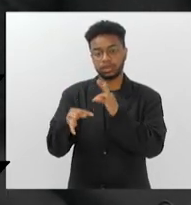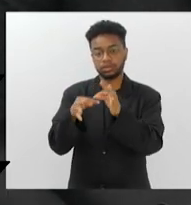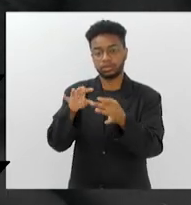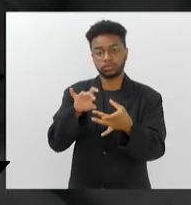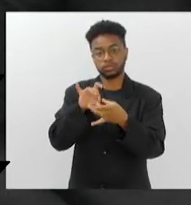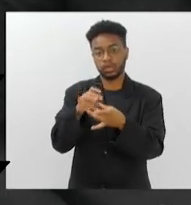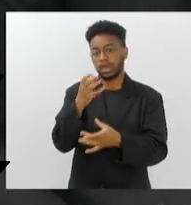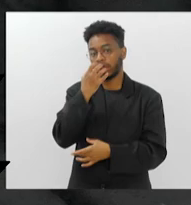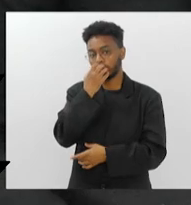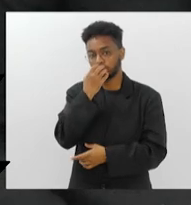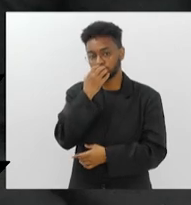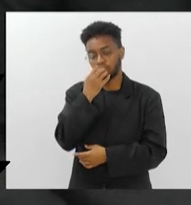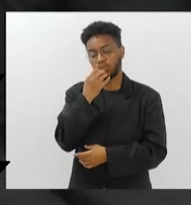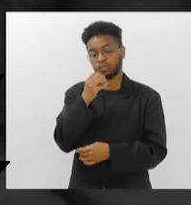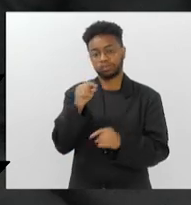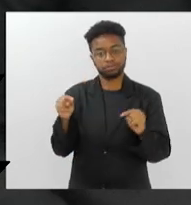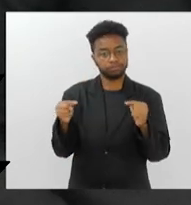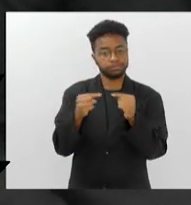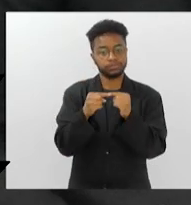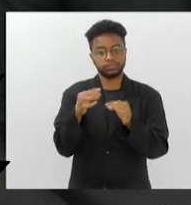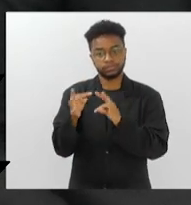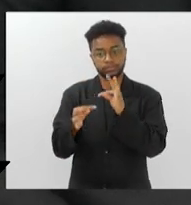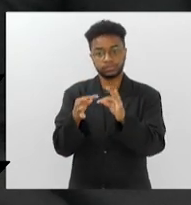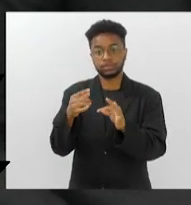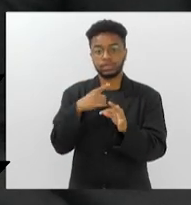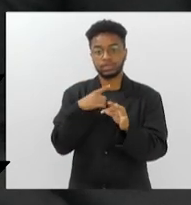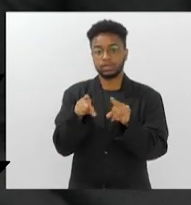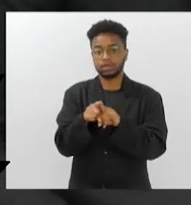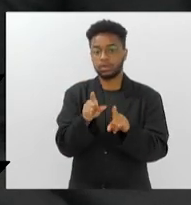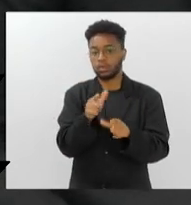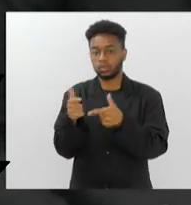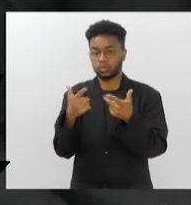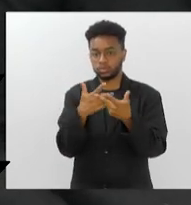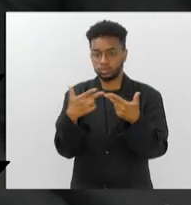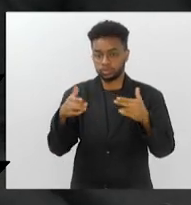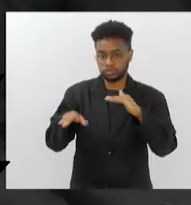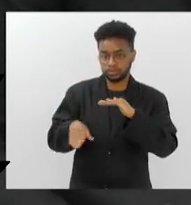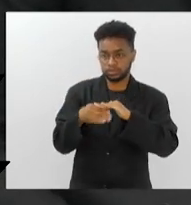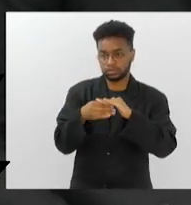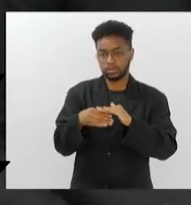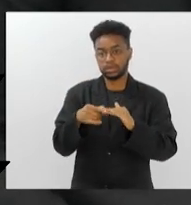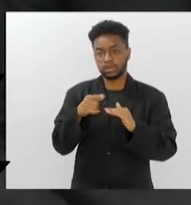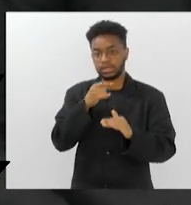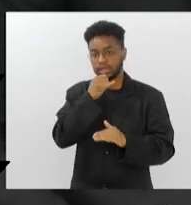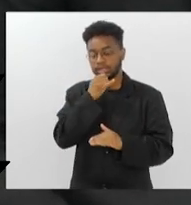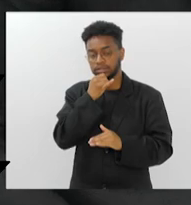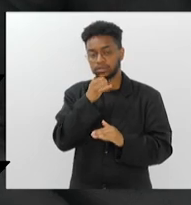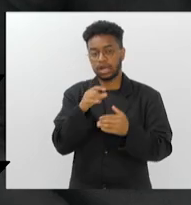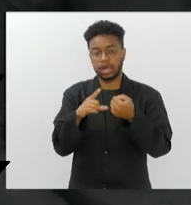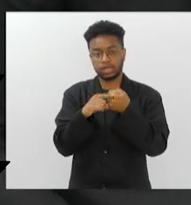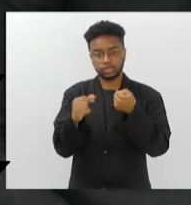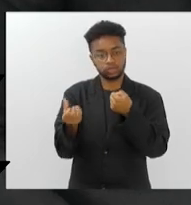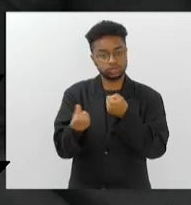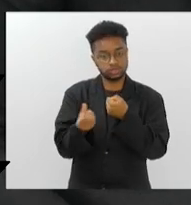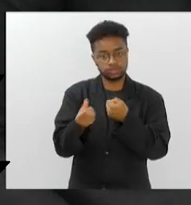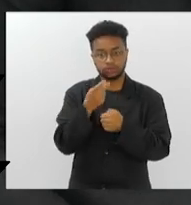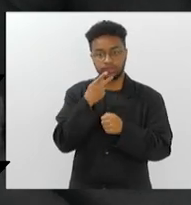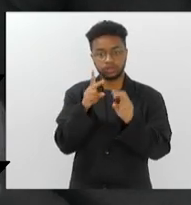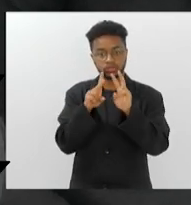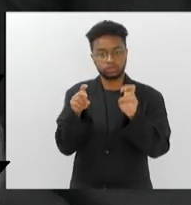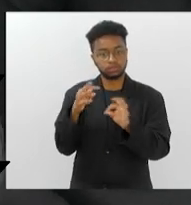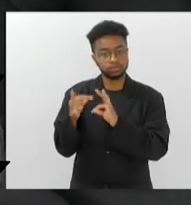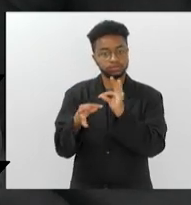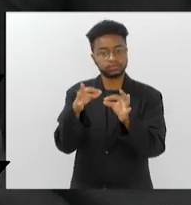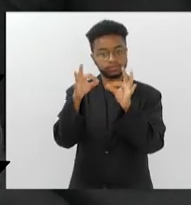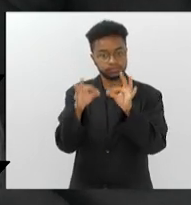para o tratamento e Há questões que complementam o projeto justamente o artigo o artigo sexto por exemplo que fala sobre o tratamento adequado os